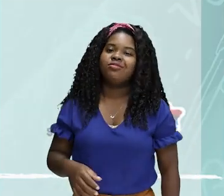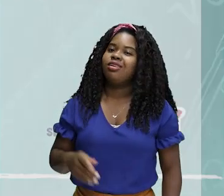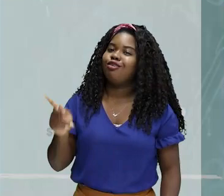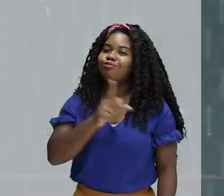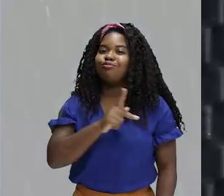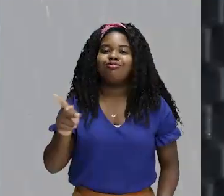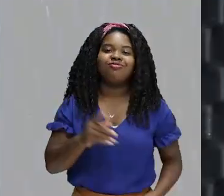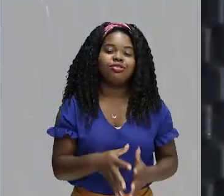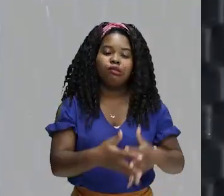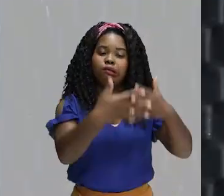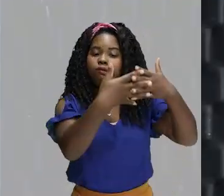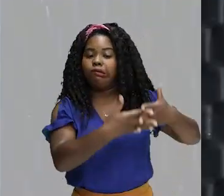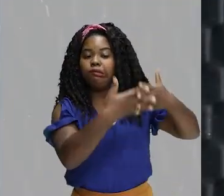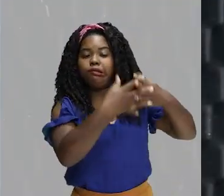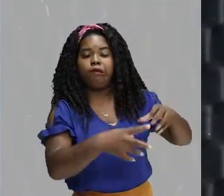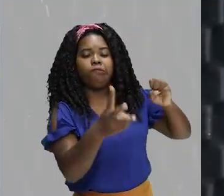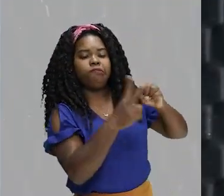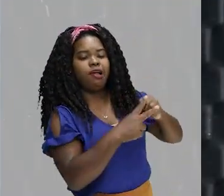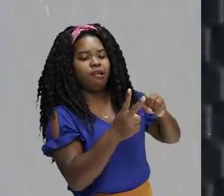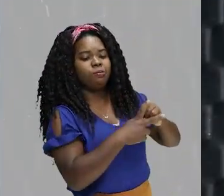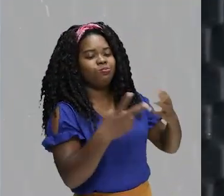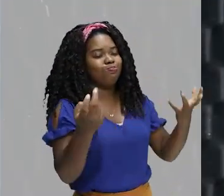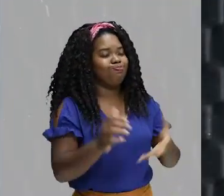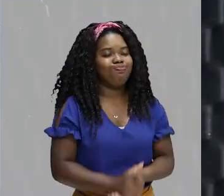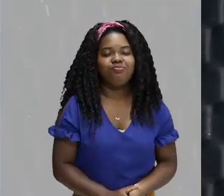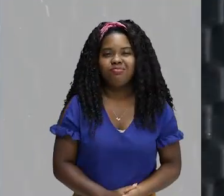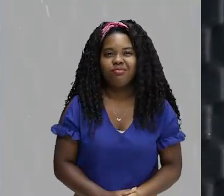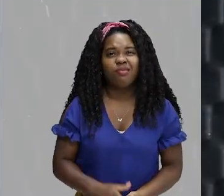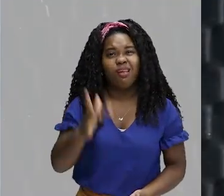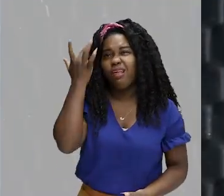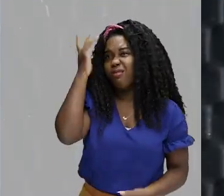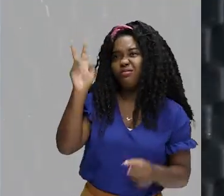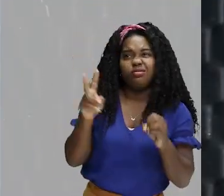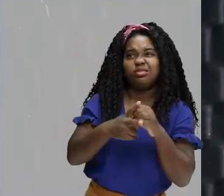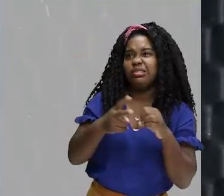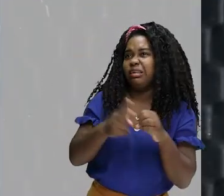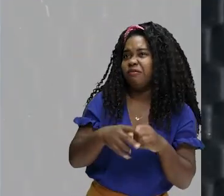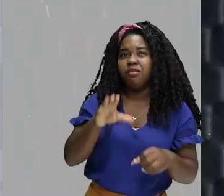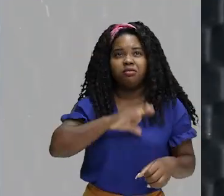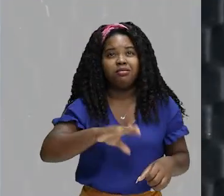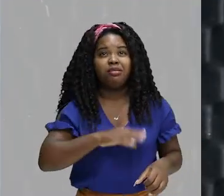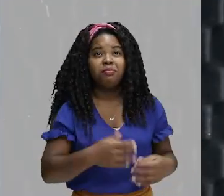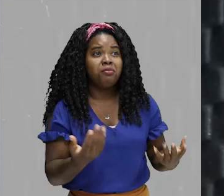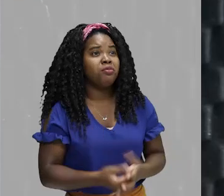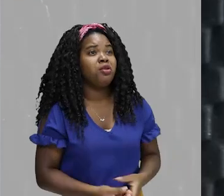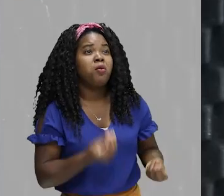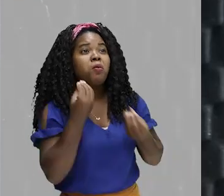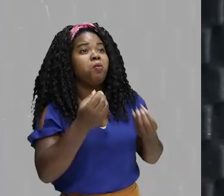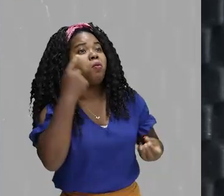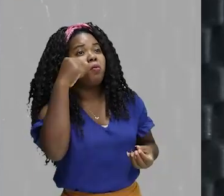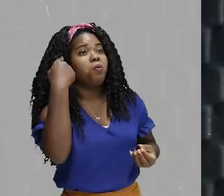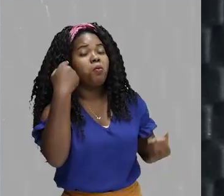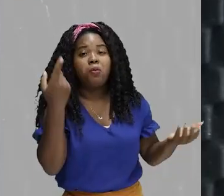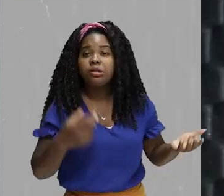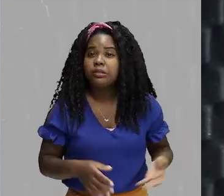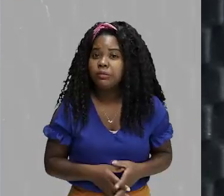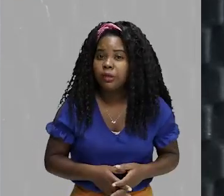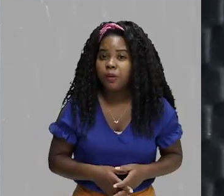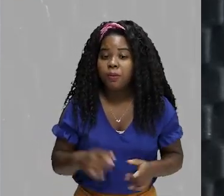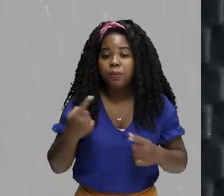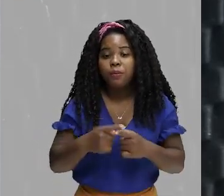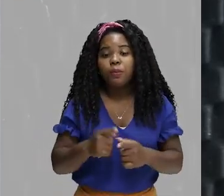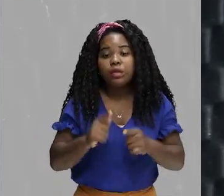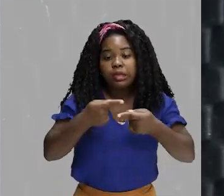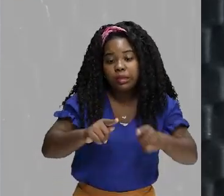gente, verbo. Aí entra aquela velha história. Ah, eu não sei verbo nem em português, eu vou saber em espanhol. Até porque a